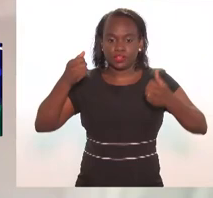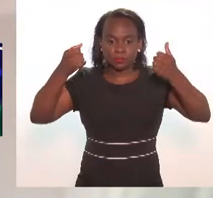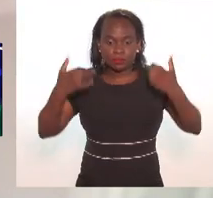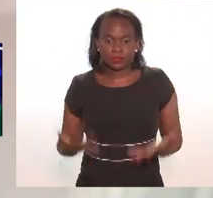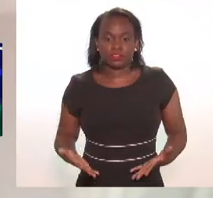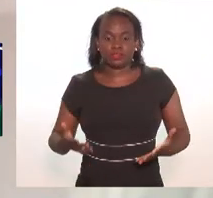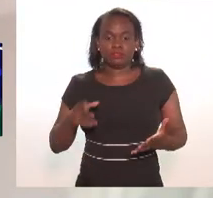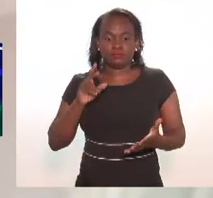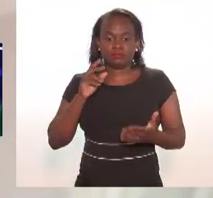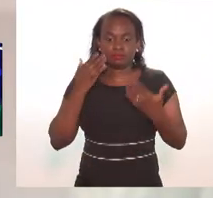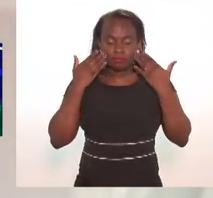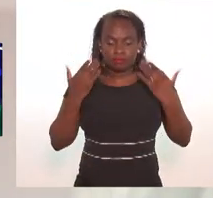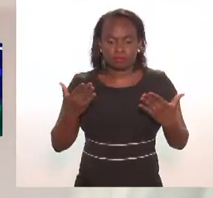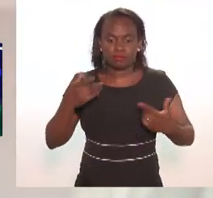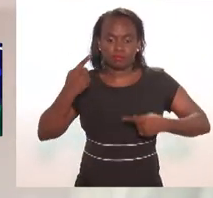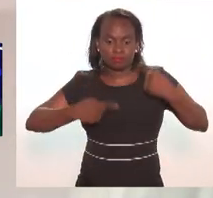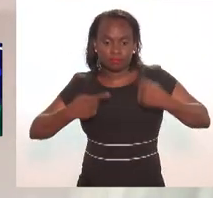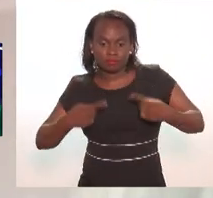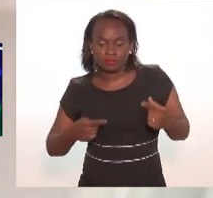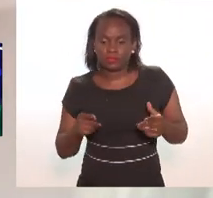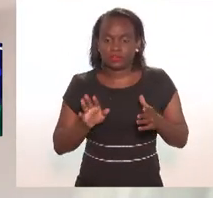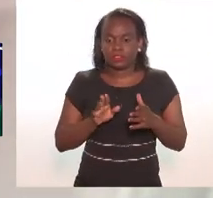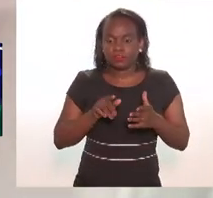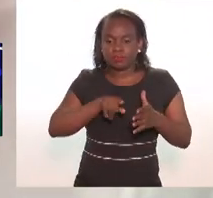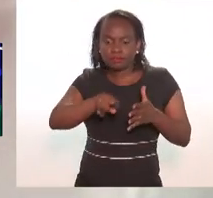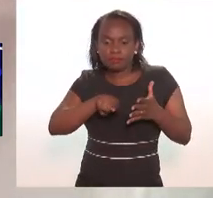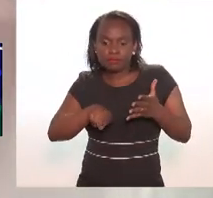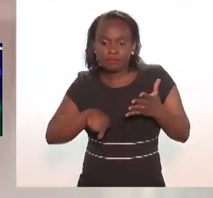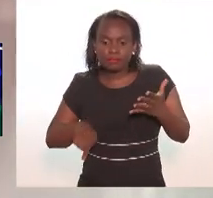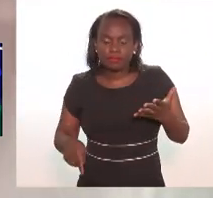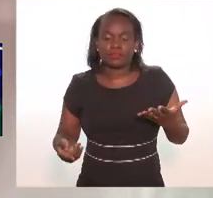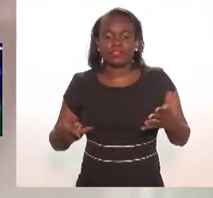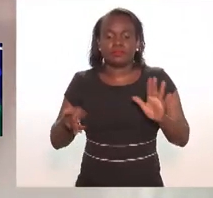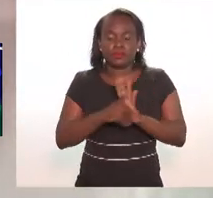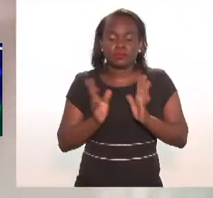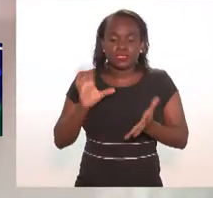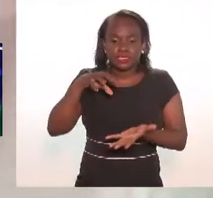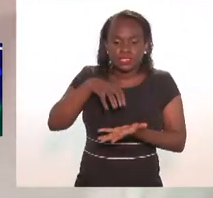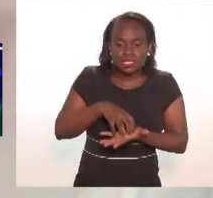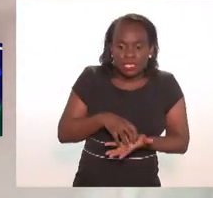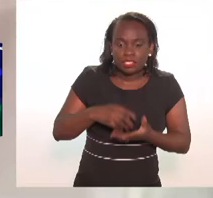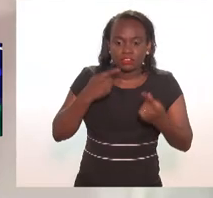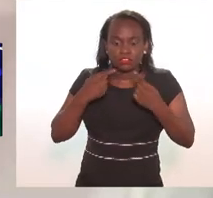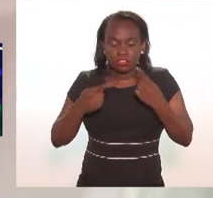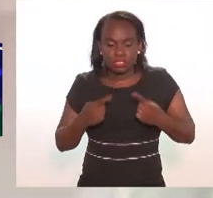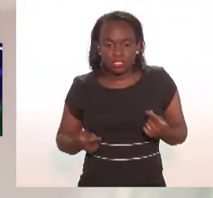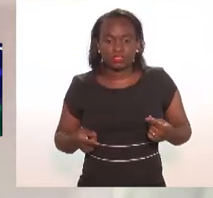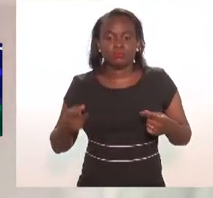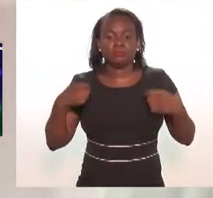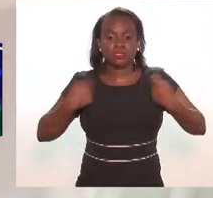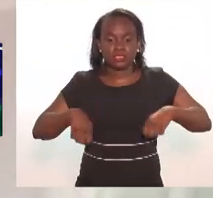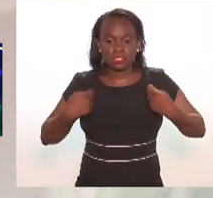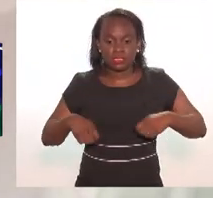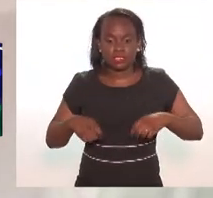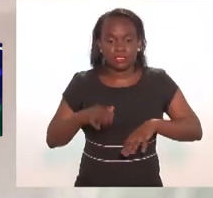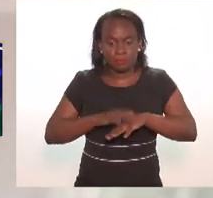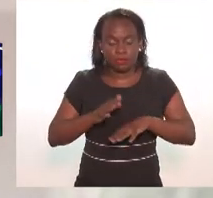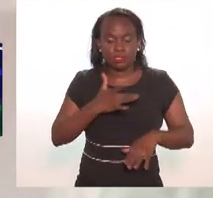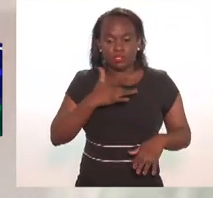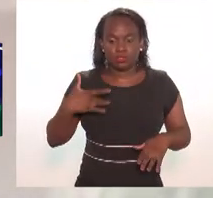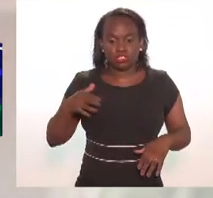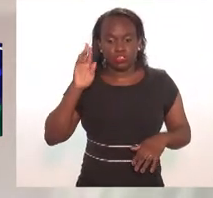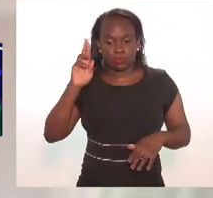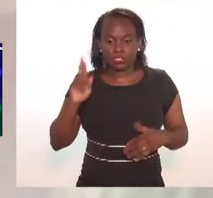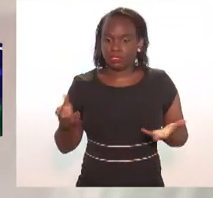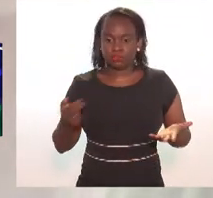diante das discussões paralelas, da centralidade dessa discussão, que tem que estar na mão da saúde. Não tem